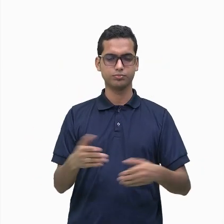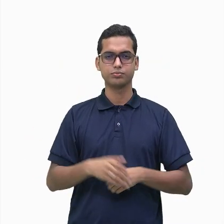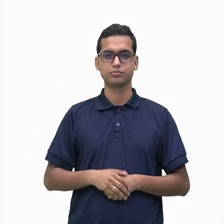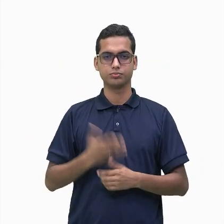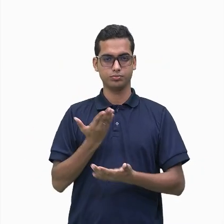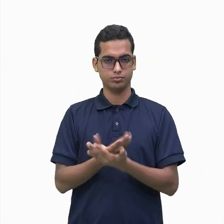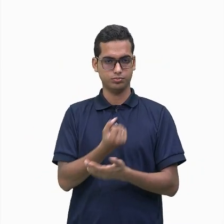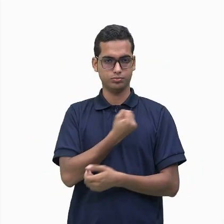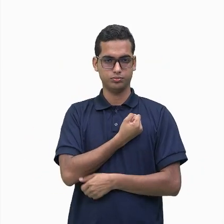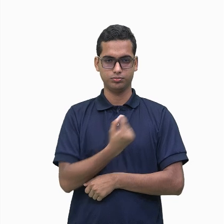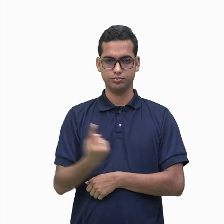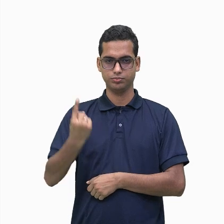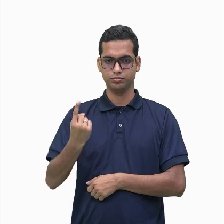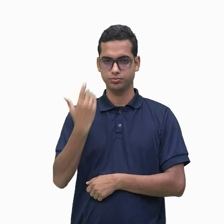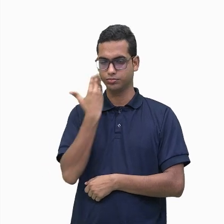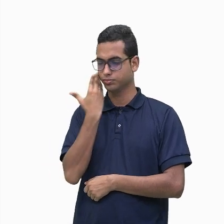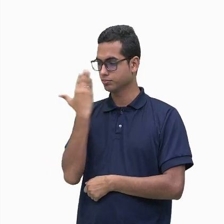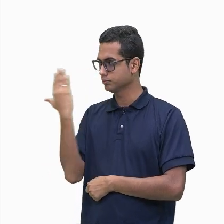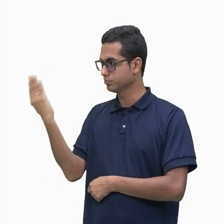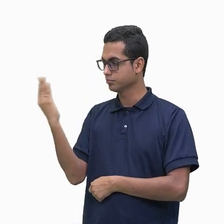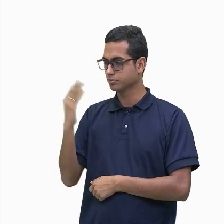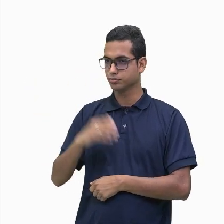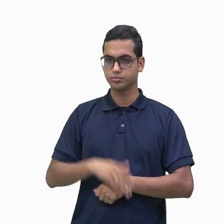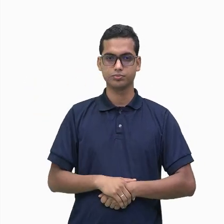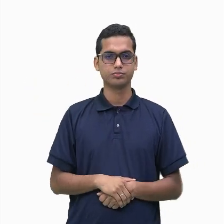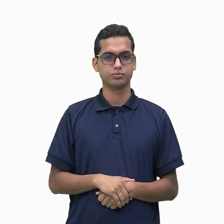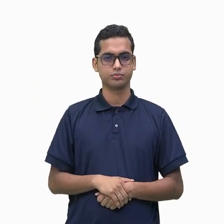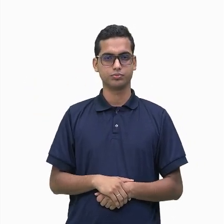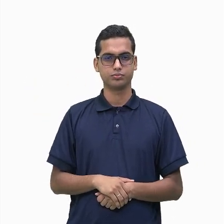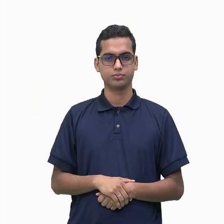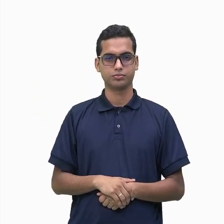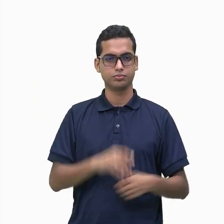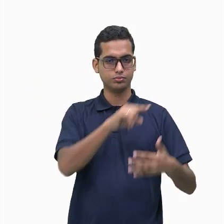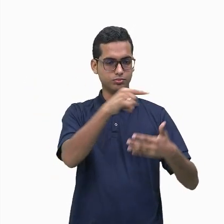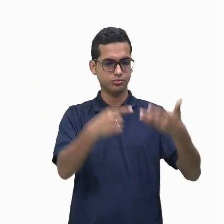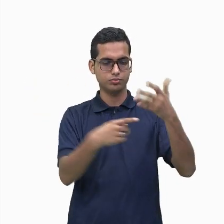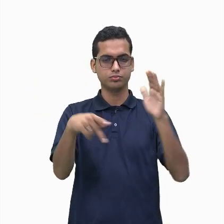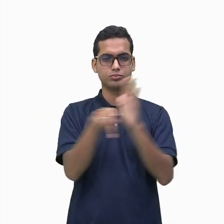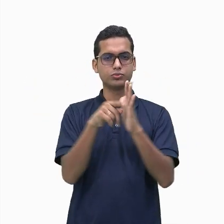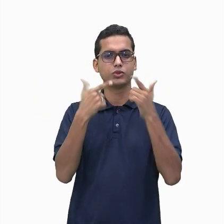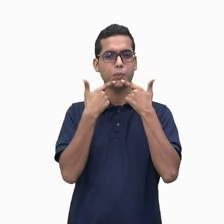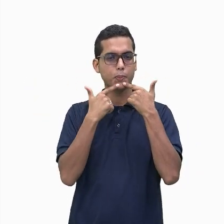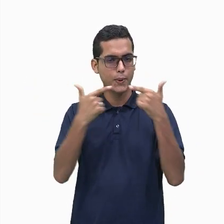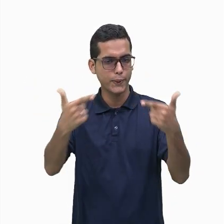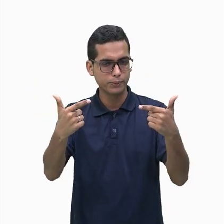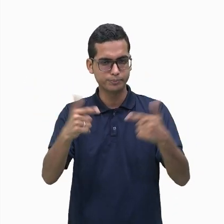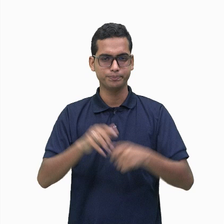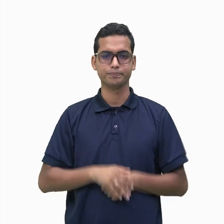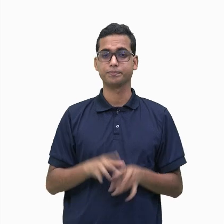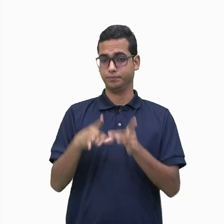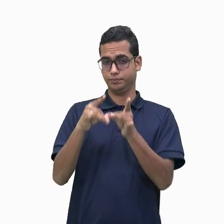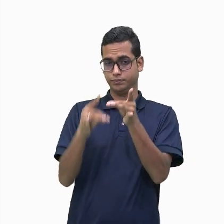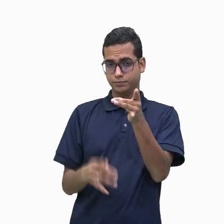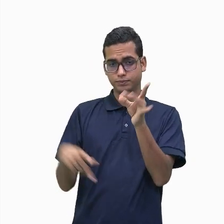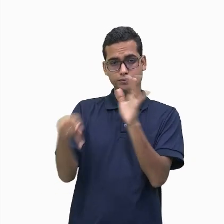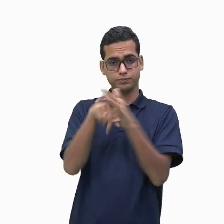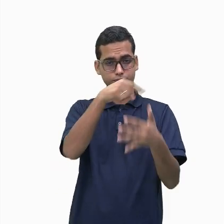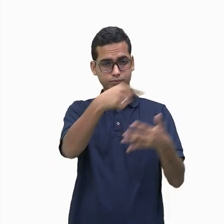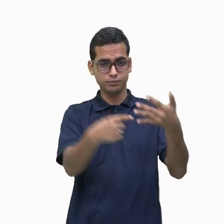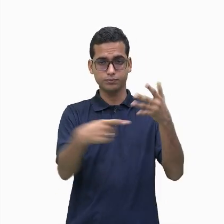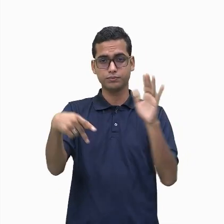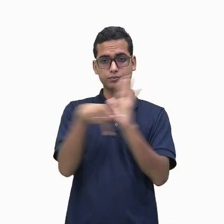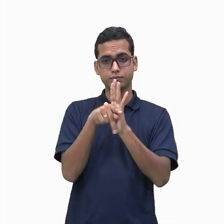de hoje. Aula 1. Objeto de conhecimento. Elementos da linguagem. Detalhamento. Os